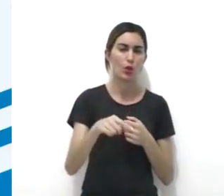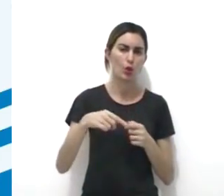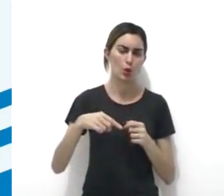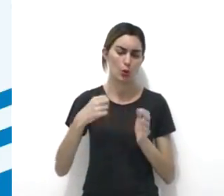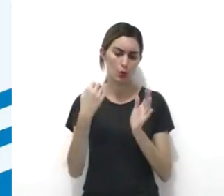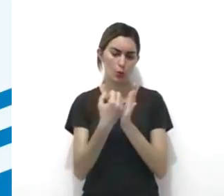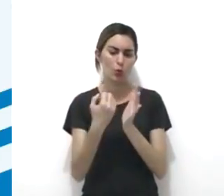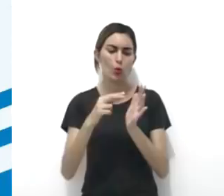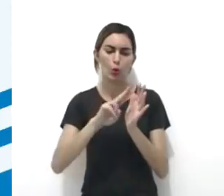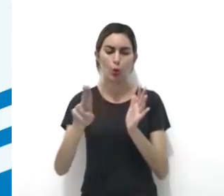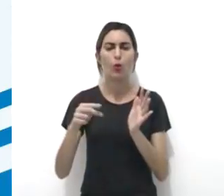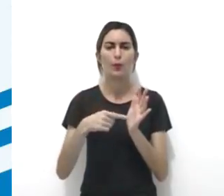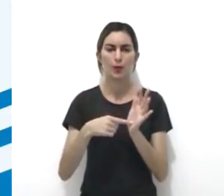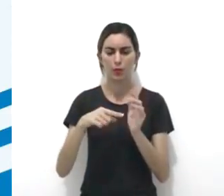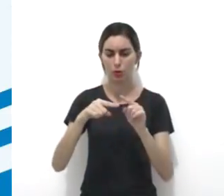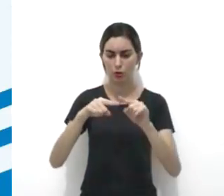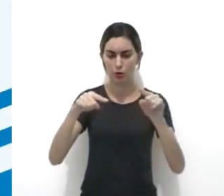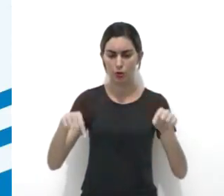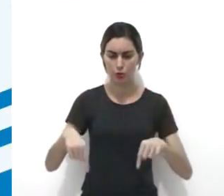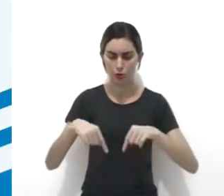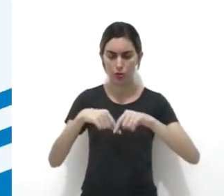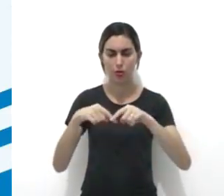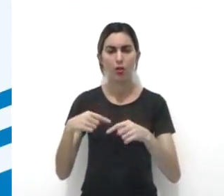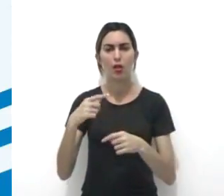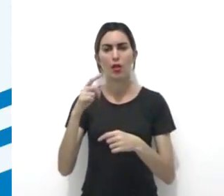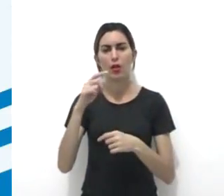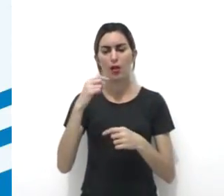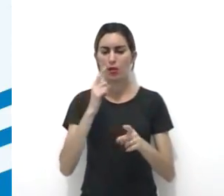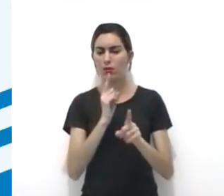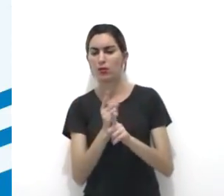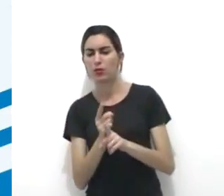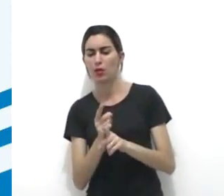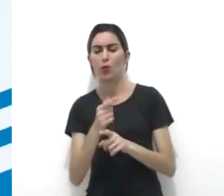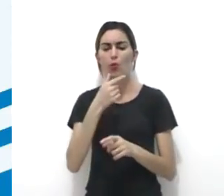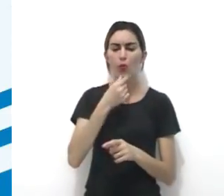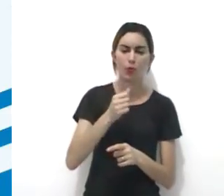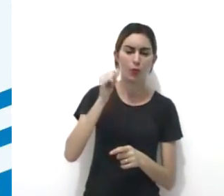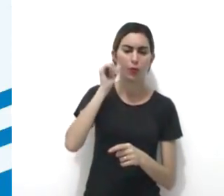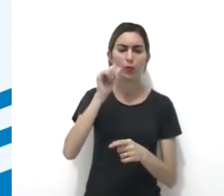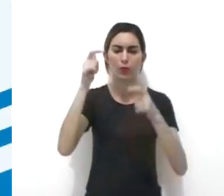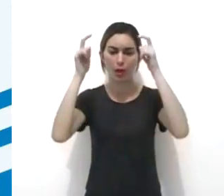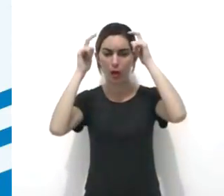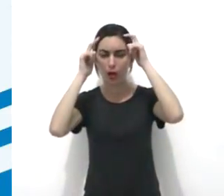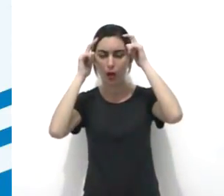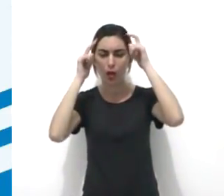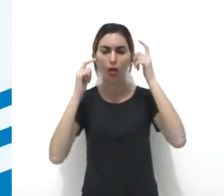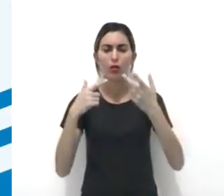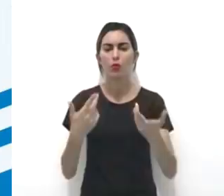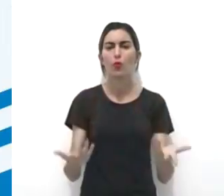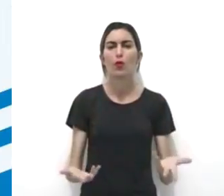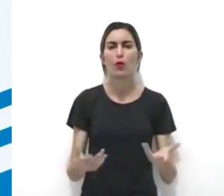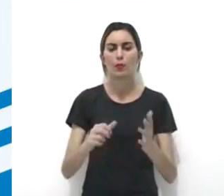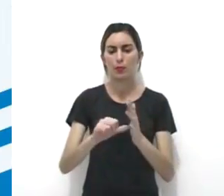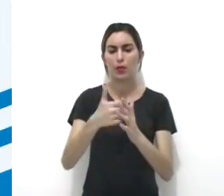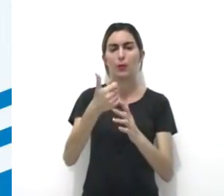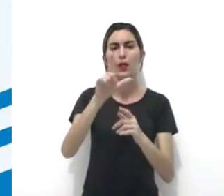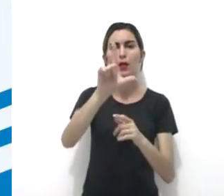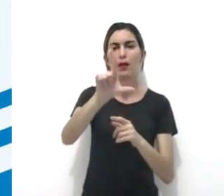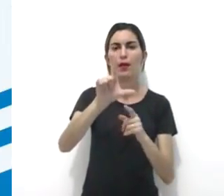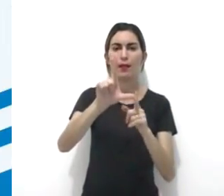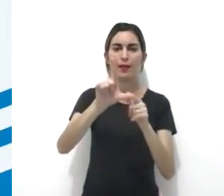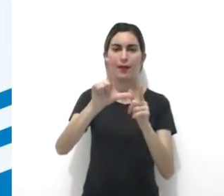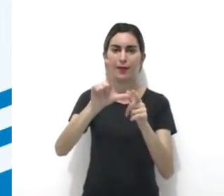na notação do xadrez, ficava difícil de distinguir o rei e da rainha, porque se colocava apenas a primeira